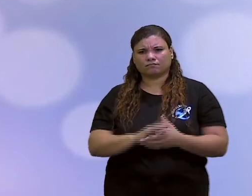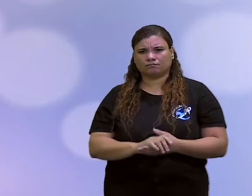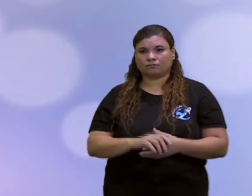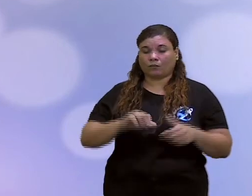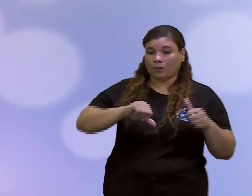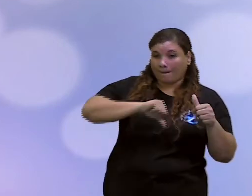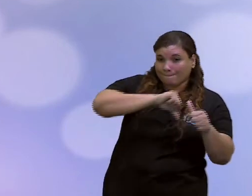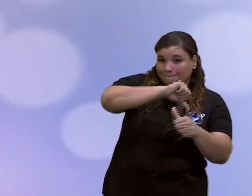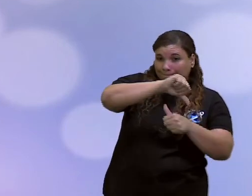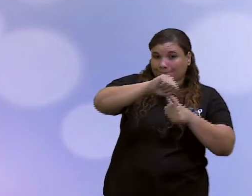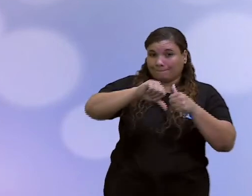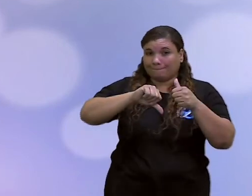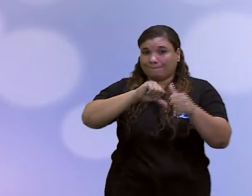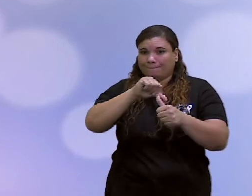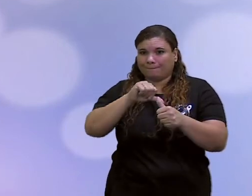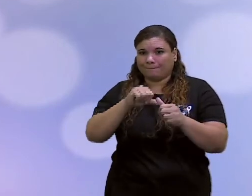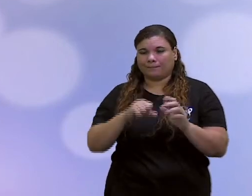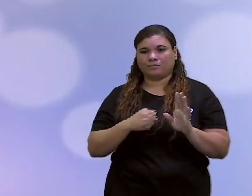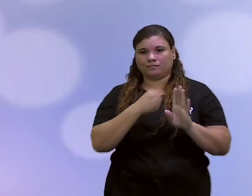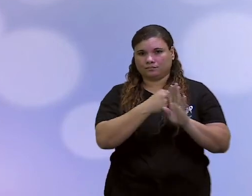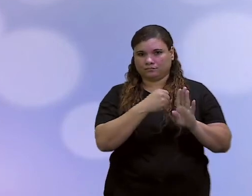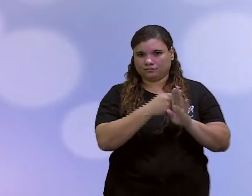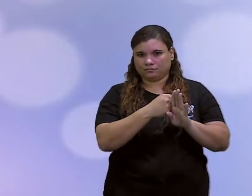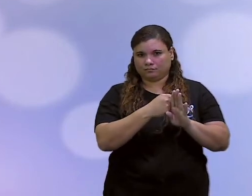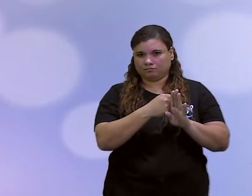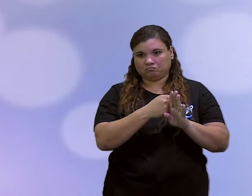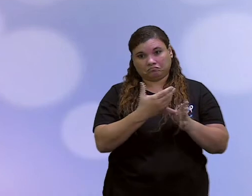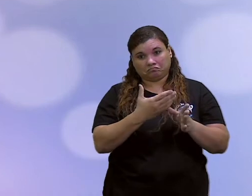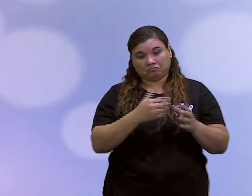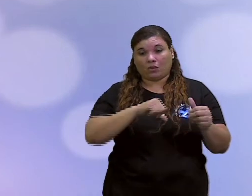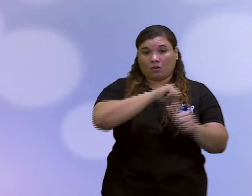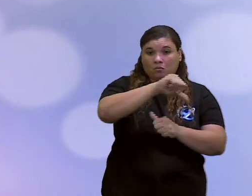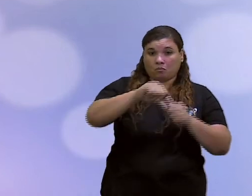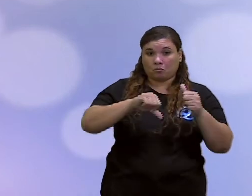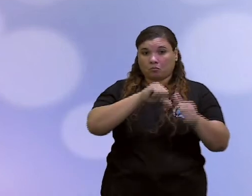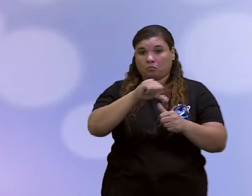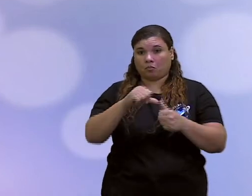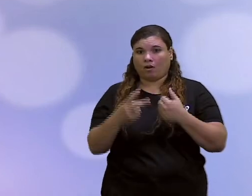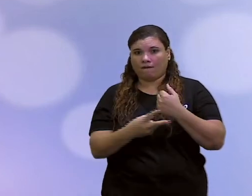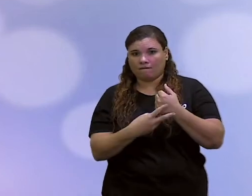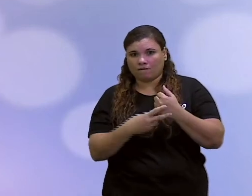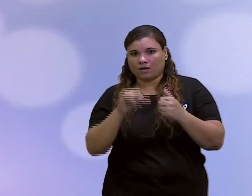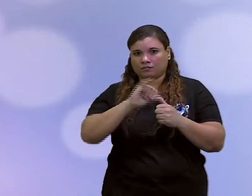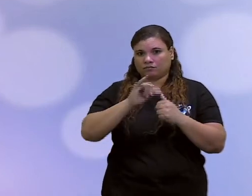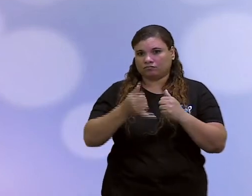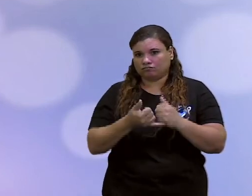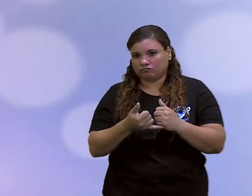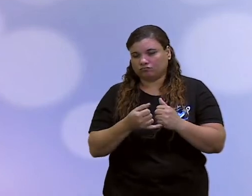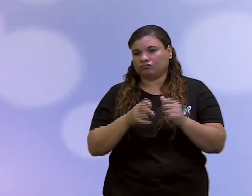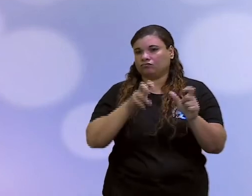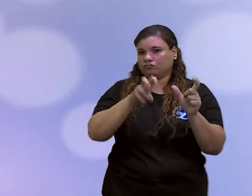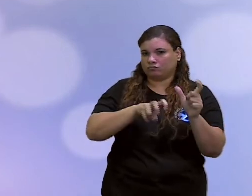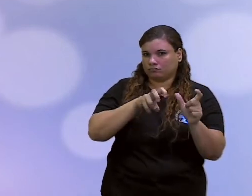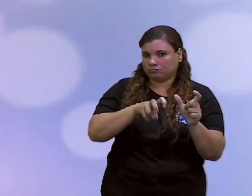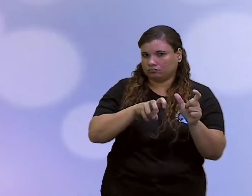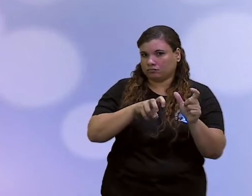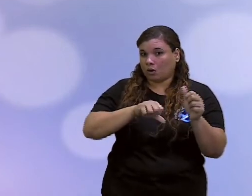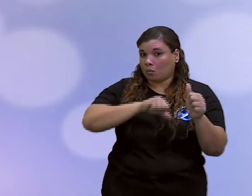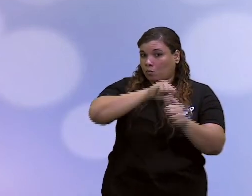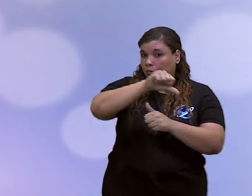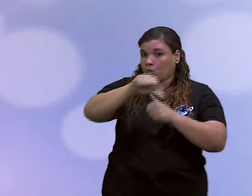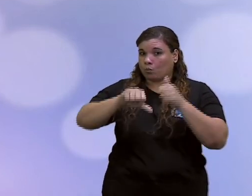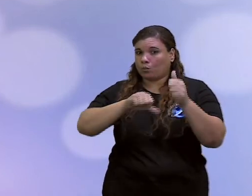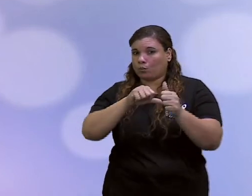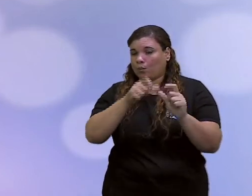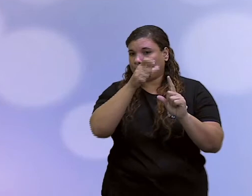advérbios, modificar sujeito e predicado, modificar orações e objetos.